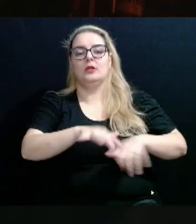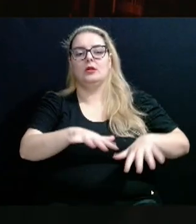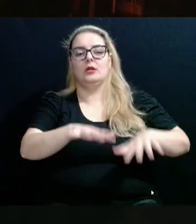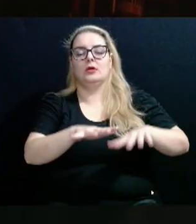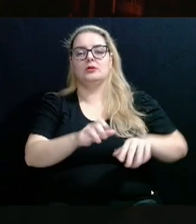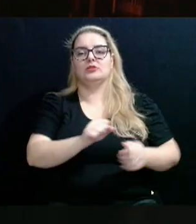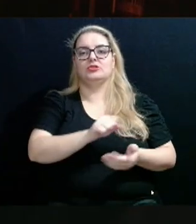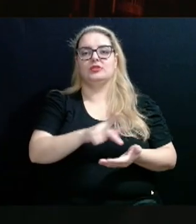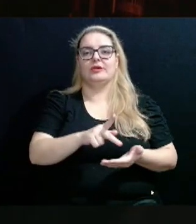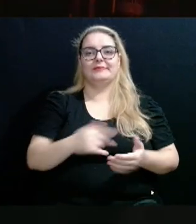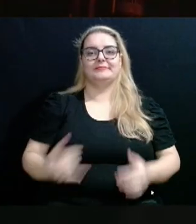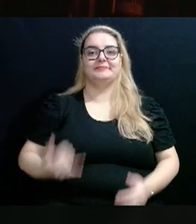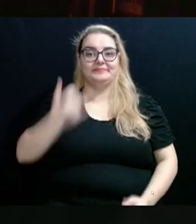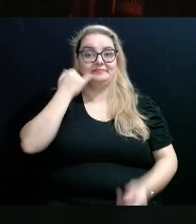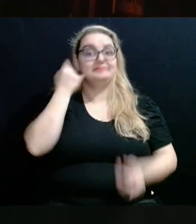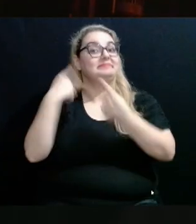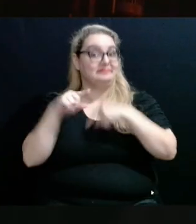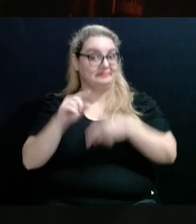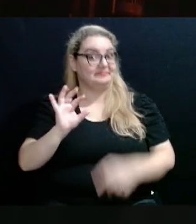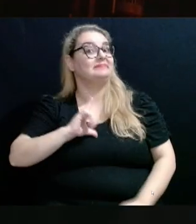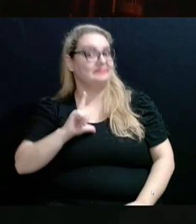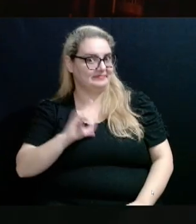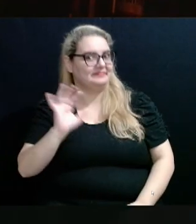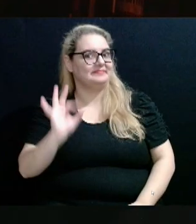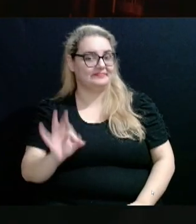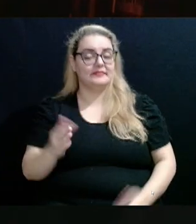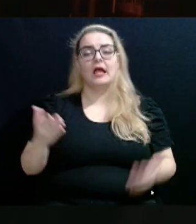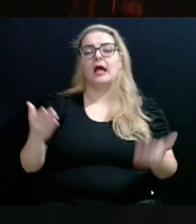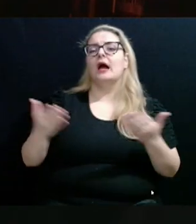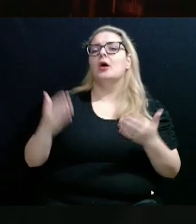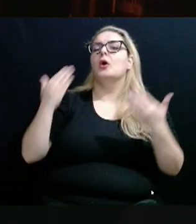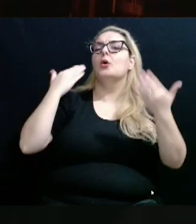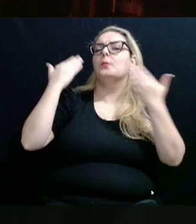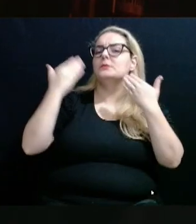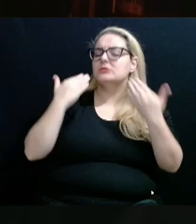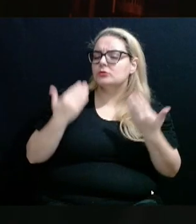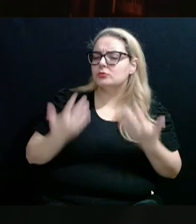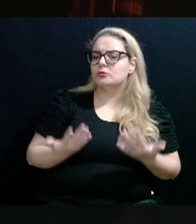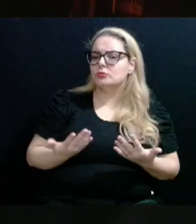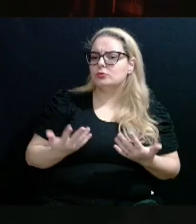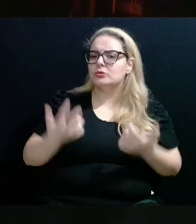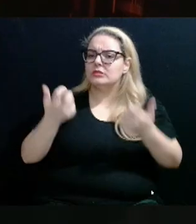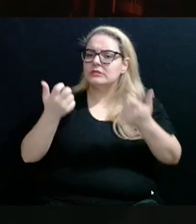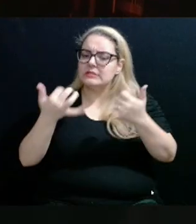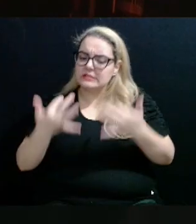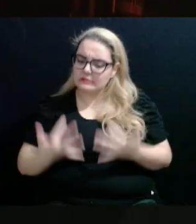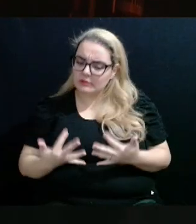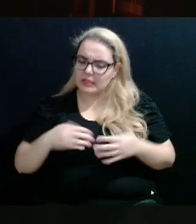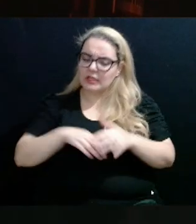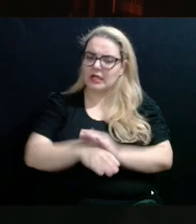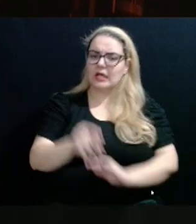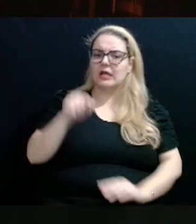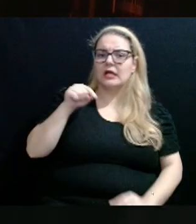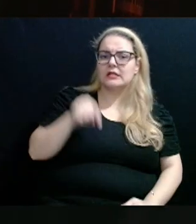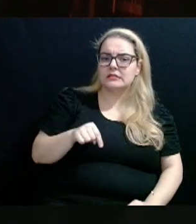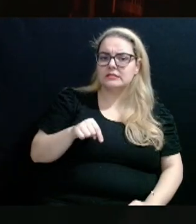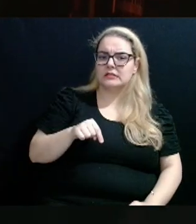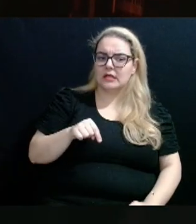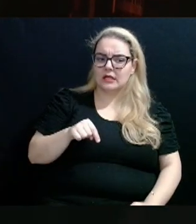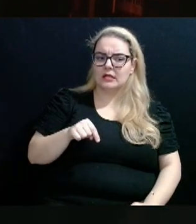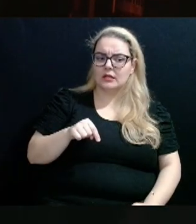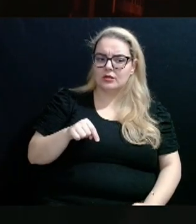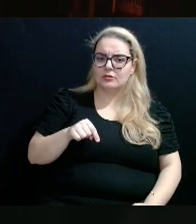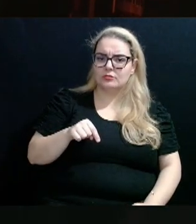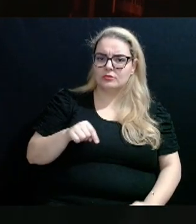tenho certeza. Agora, a psicologia, ela explica que esse hábito, né, de colecionismo envolve